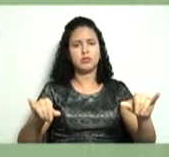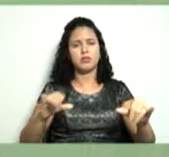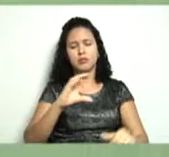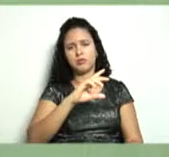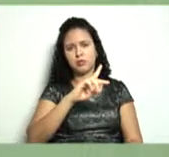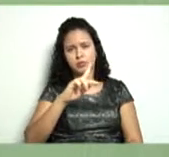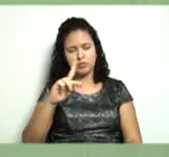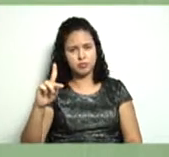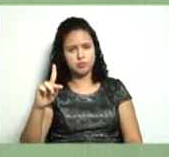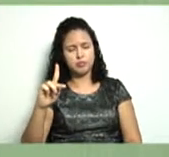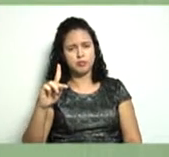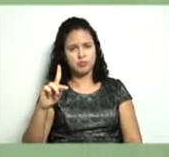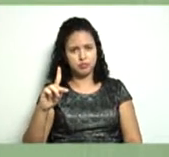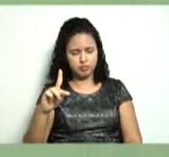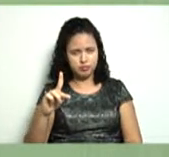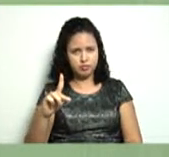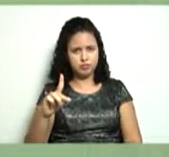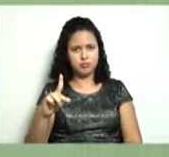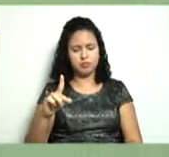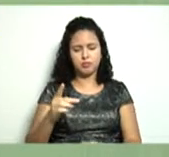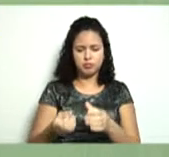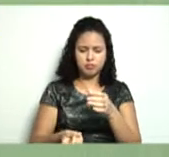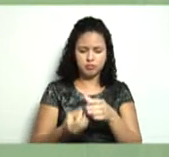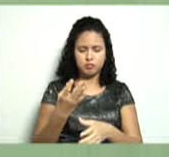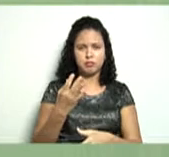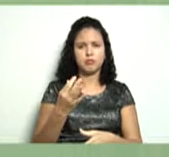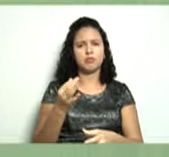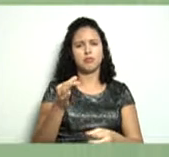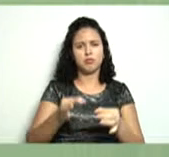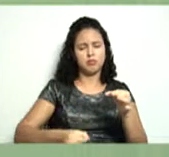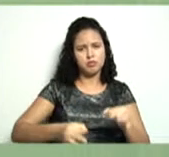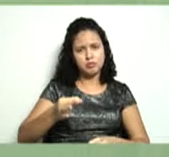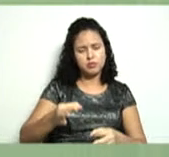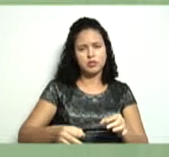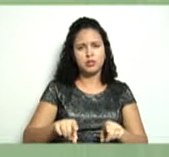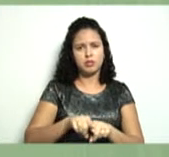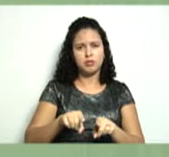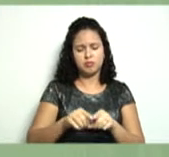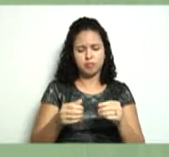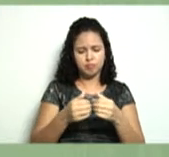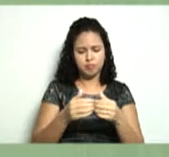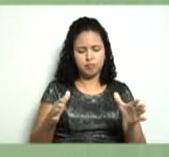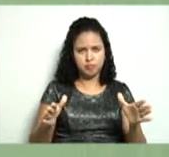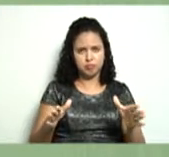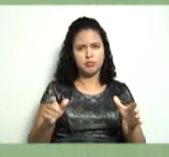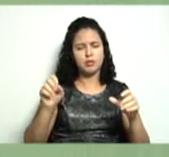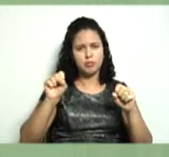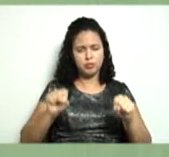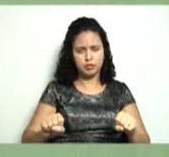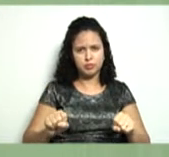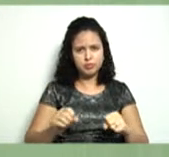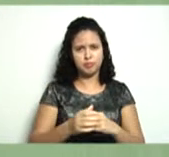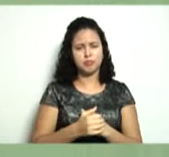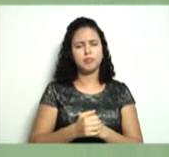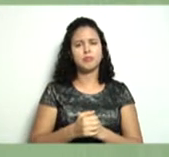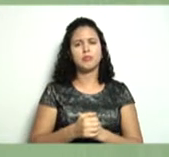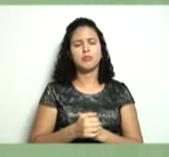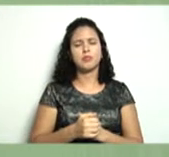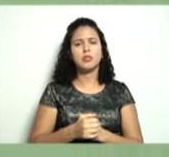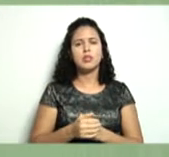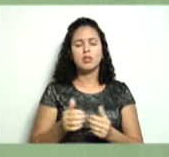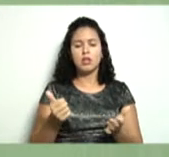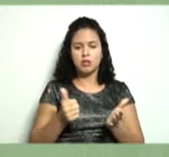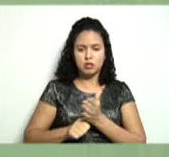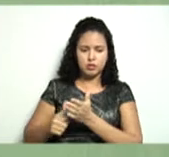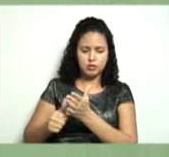cooperativa adquire personalidade jurídica e pode começar a funcionar. Nenhum dos associados